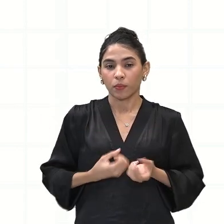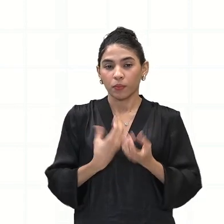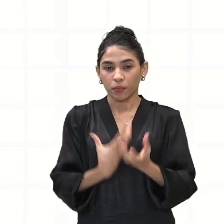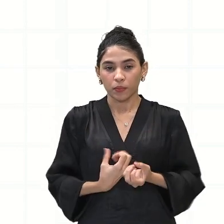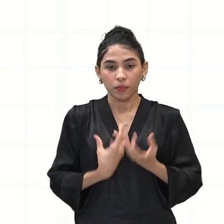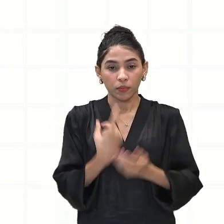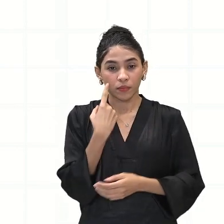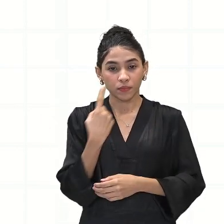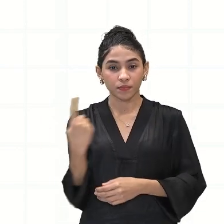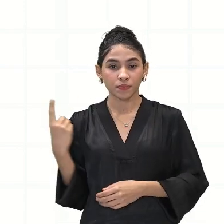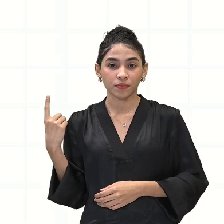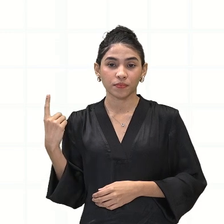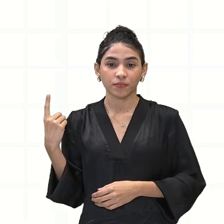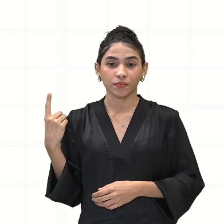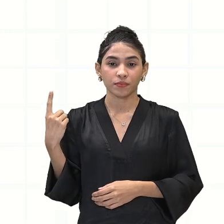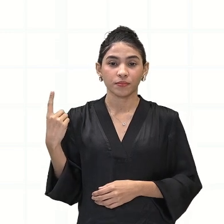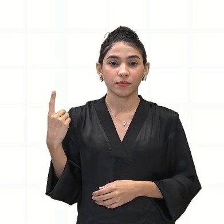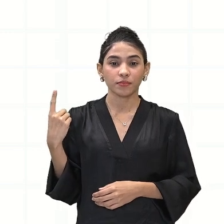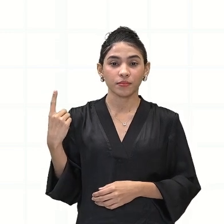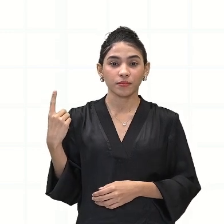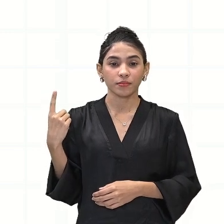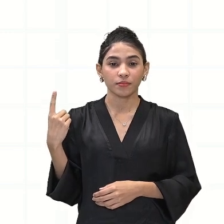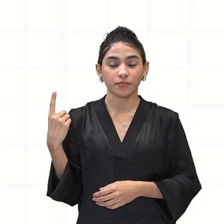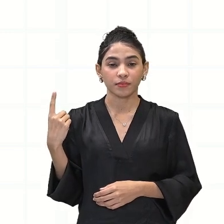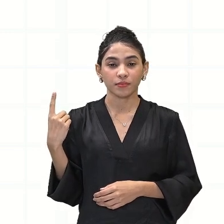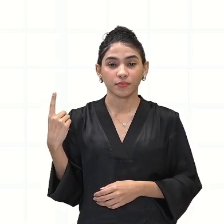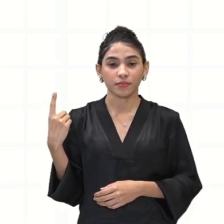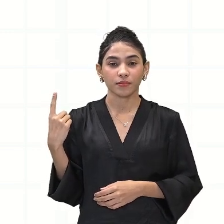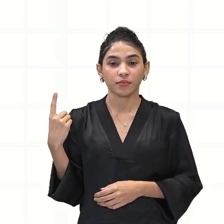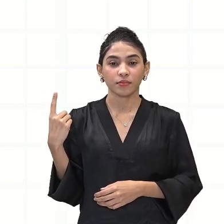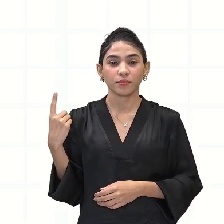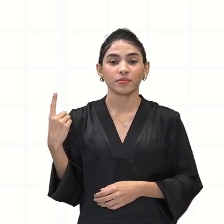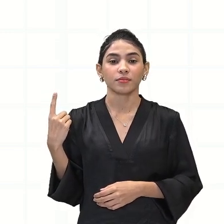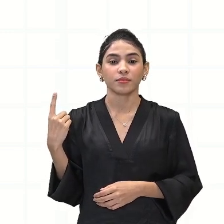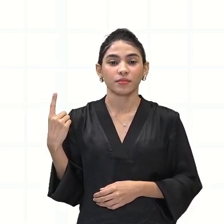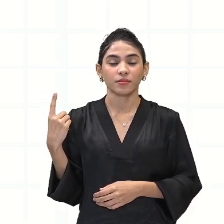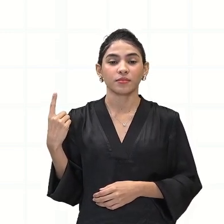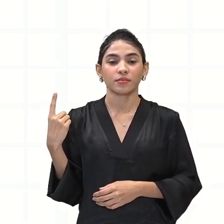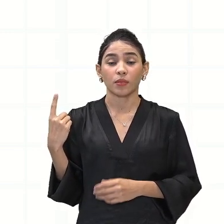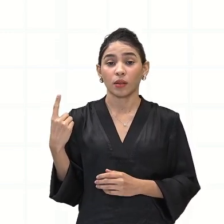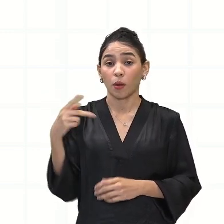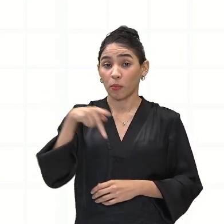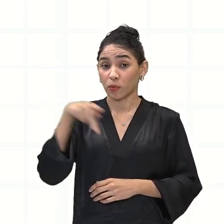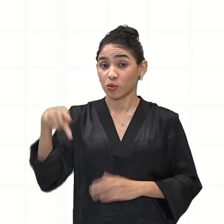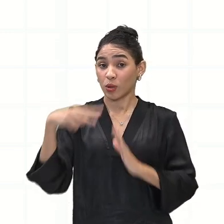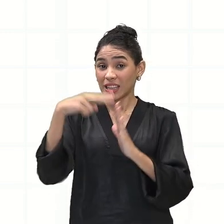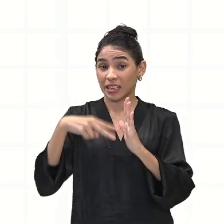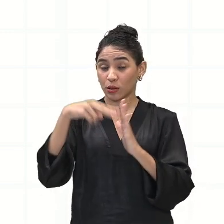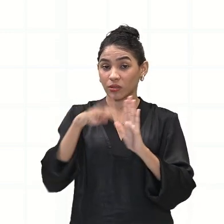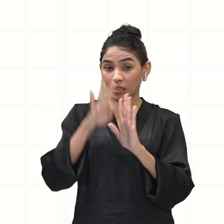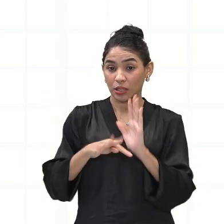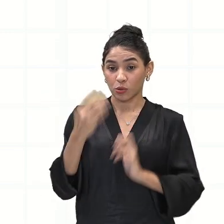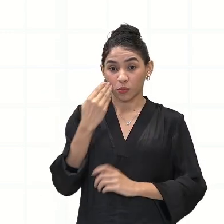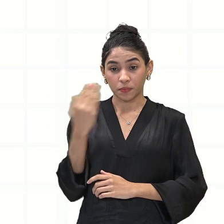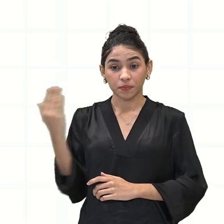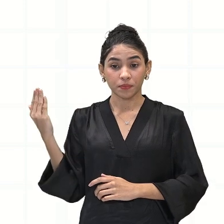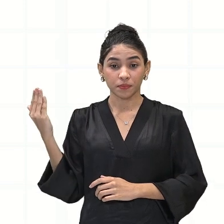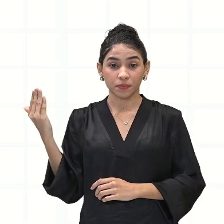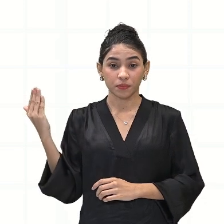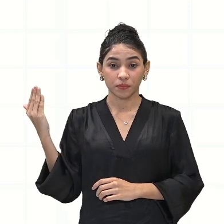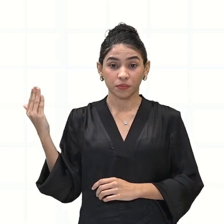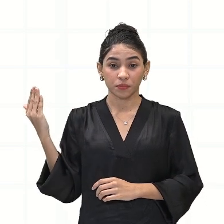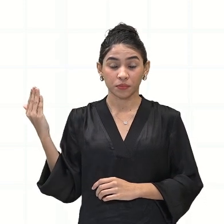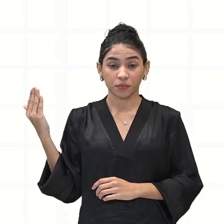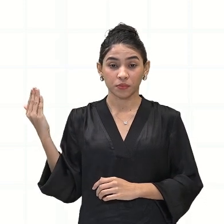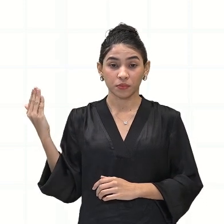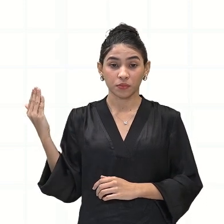sons soturnos, suspiradas mágoas, mágoas amargas e melancolias, no sussurro monótono das